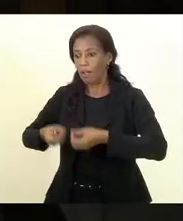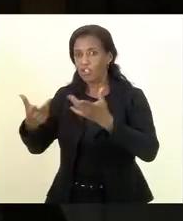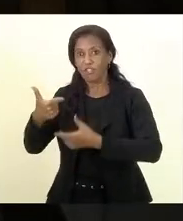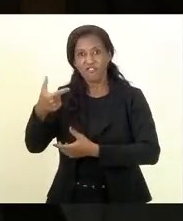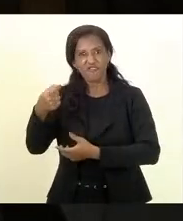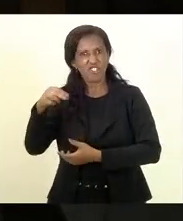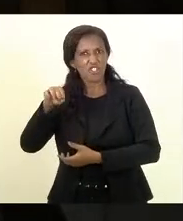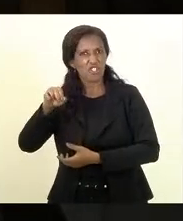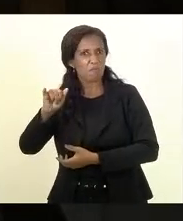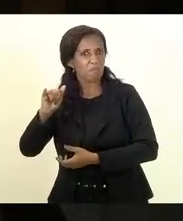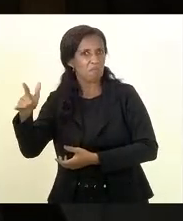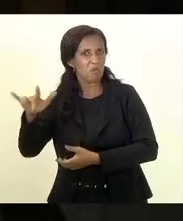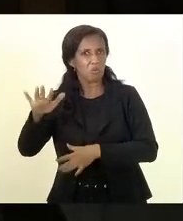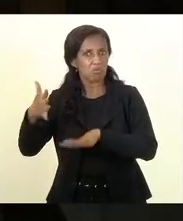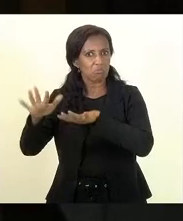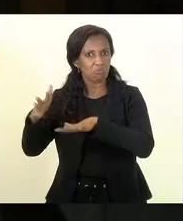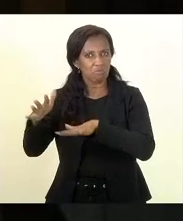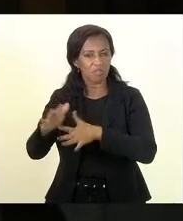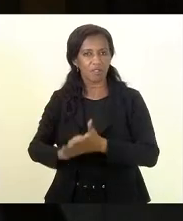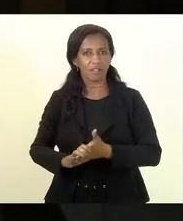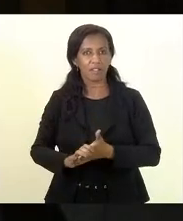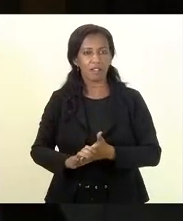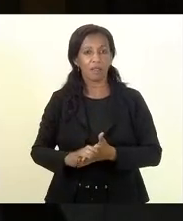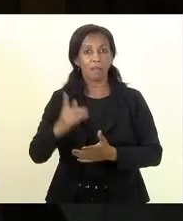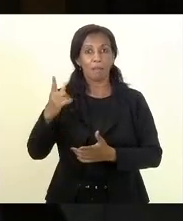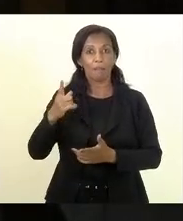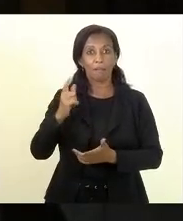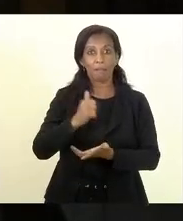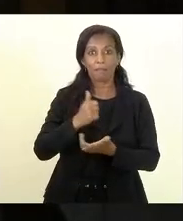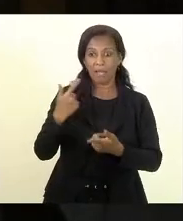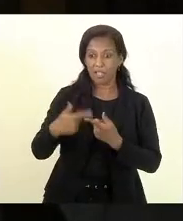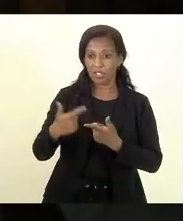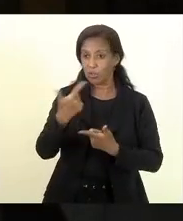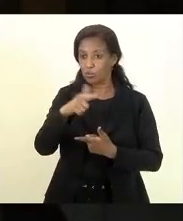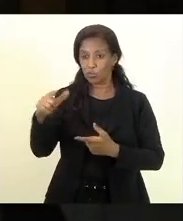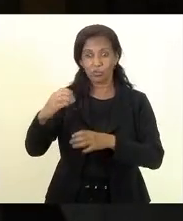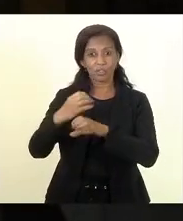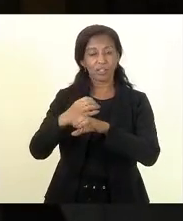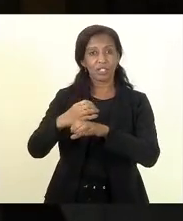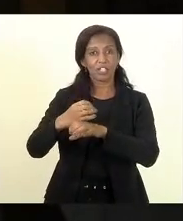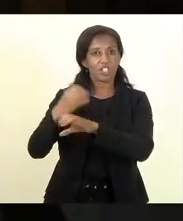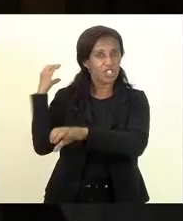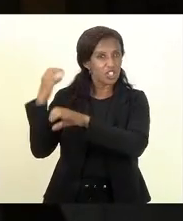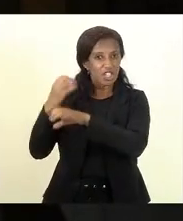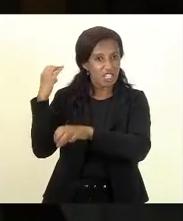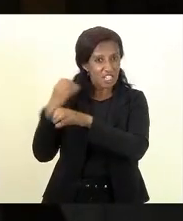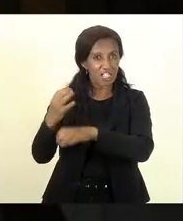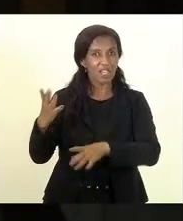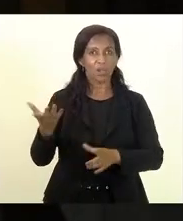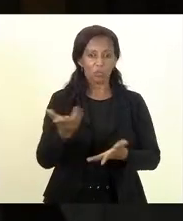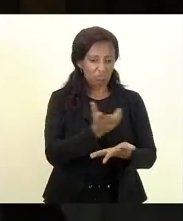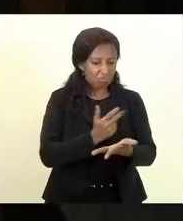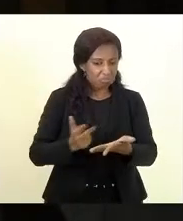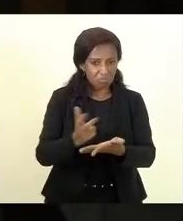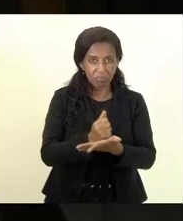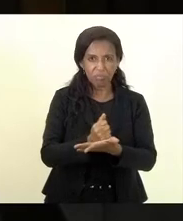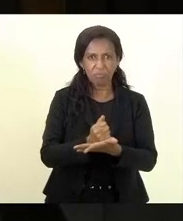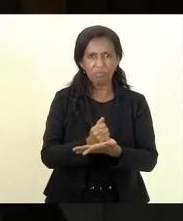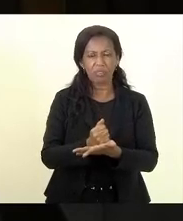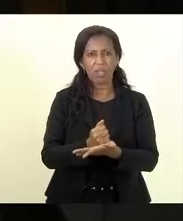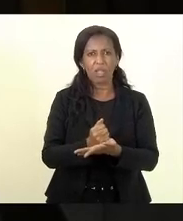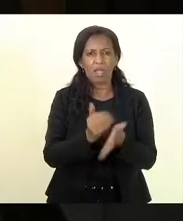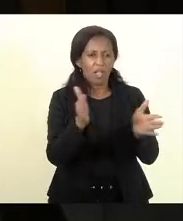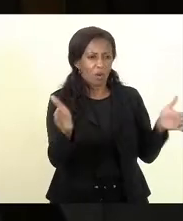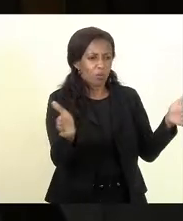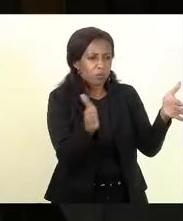máximo, mas pegaram sem engenheiro, sem planta, sem notificar a Secretaria de Obras da Prefeitura. Quer dizer, é um